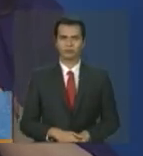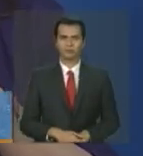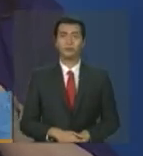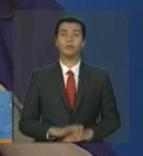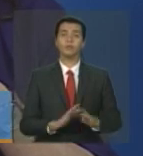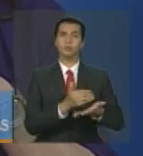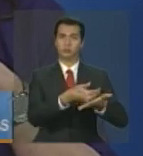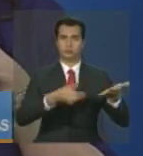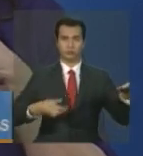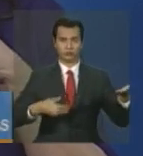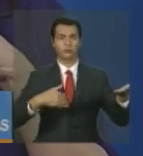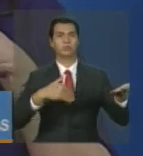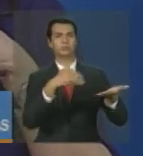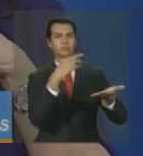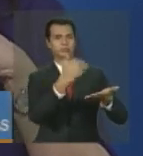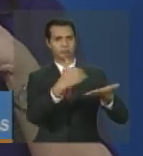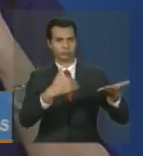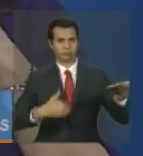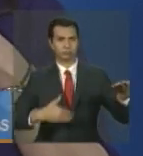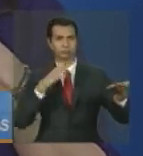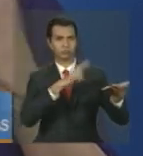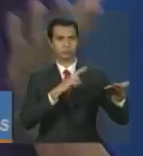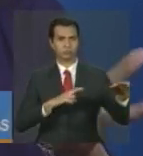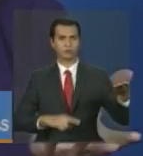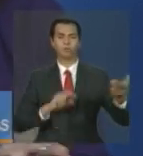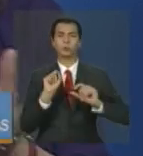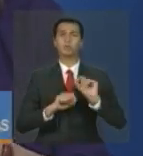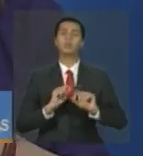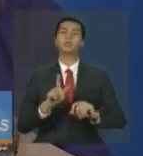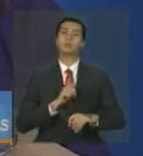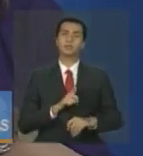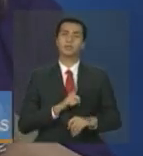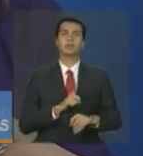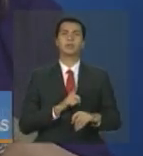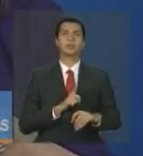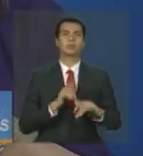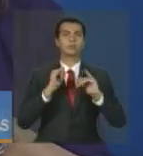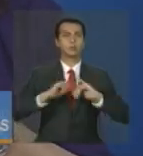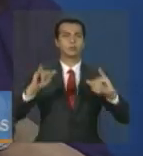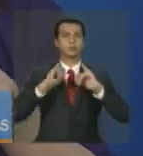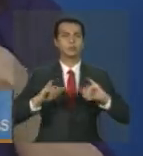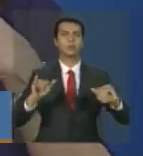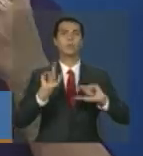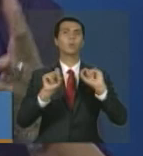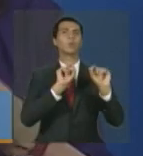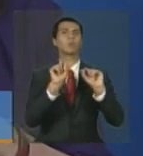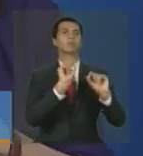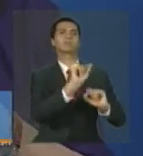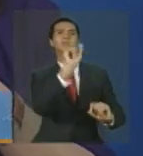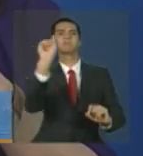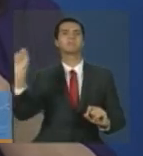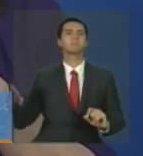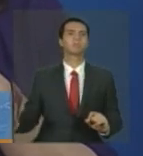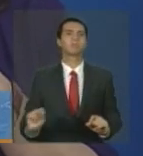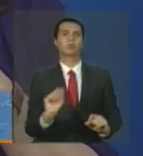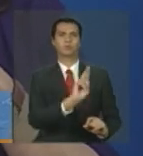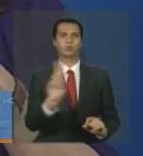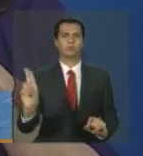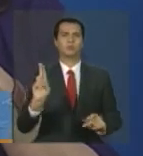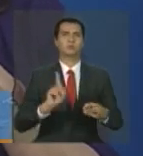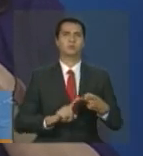questionários coleta informações sobre a identificação das unidades do órgão gestor